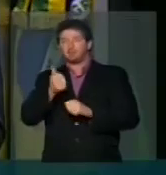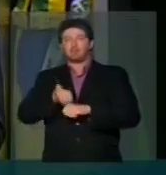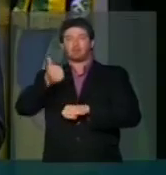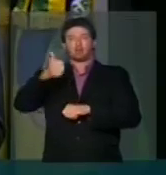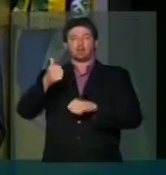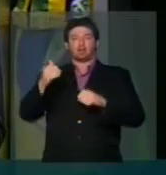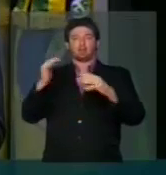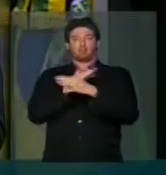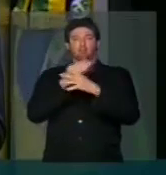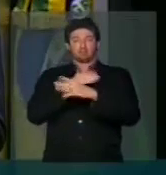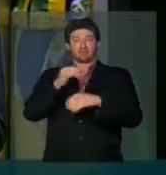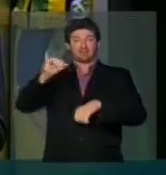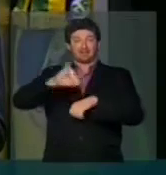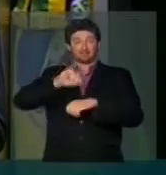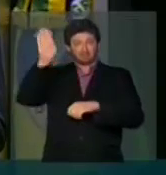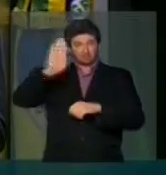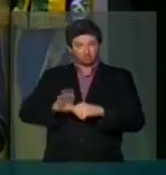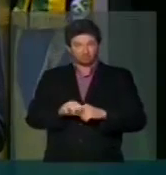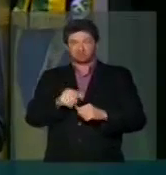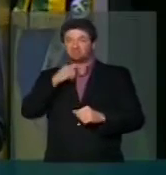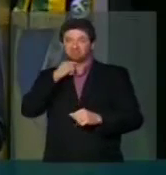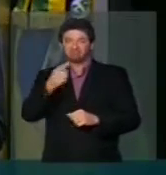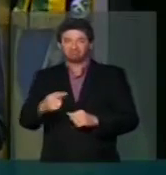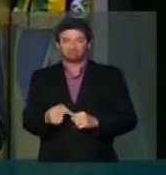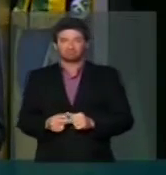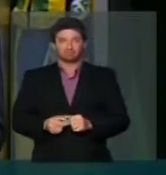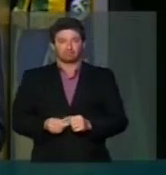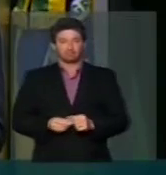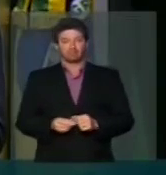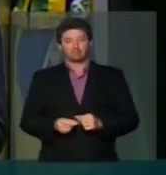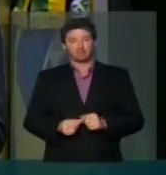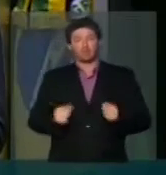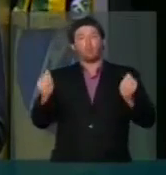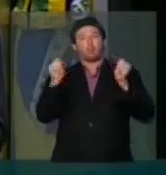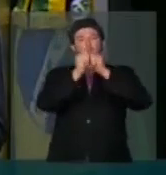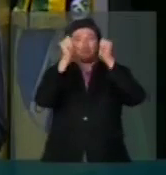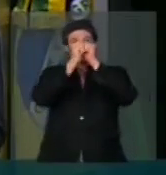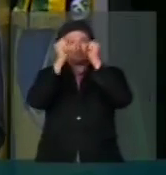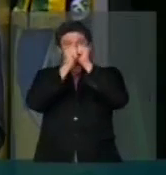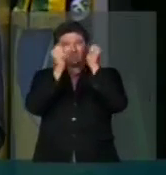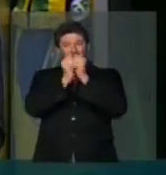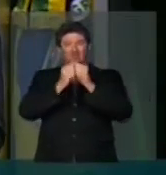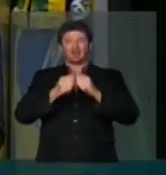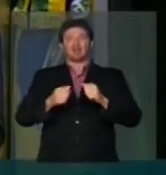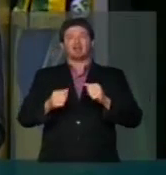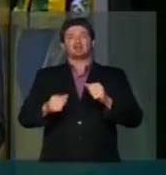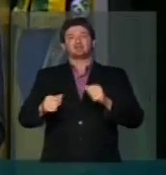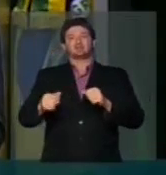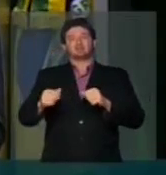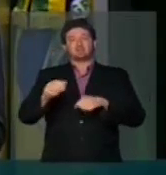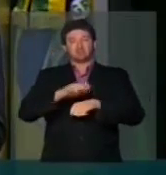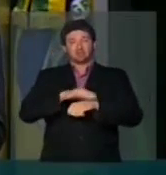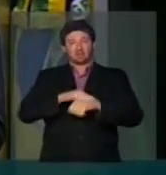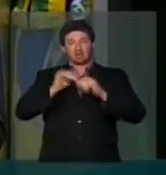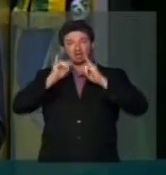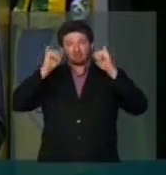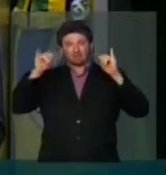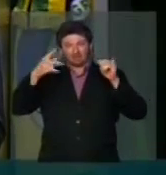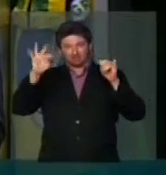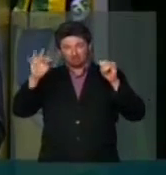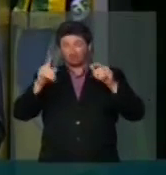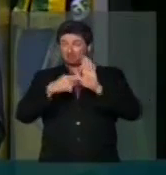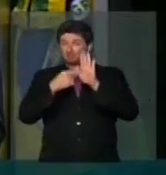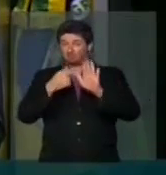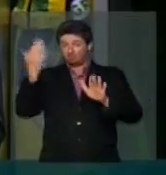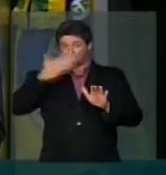mobilidade urbana nas capitais do país. Os panelaços durante o programa de televisão do PT mostram